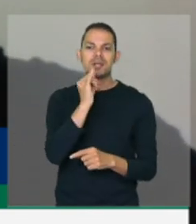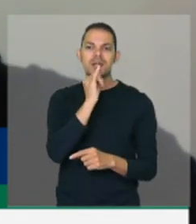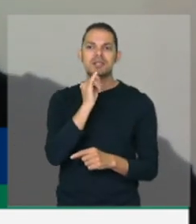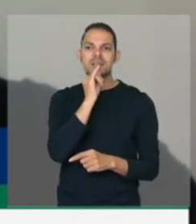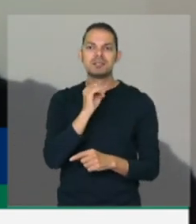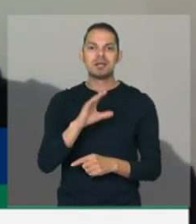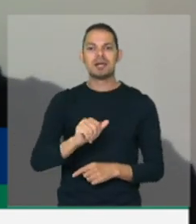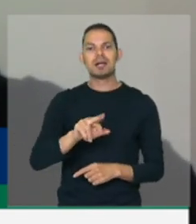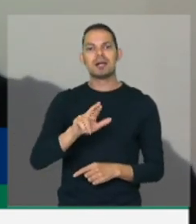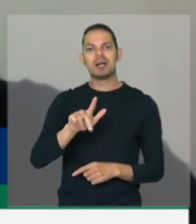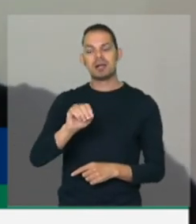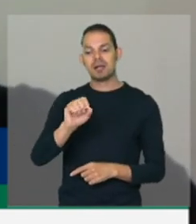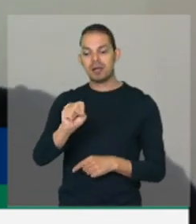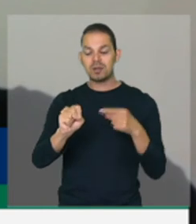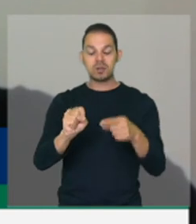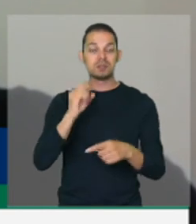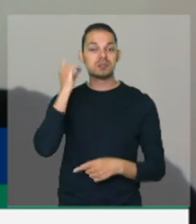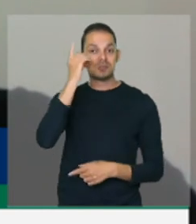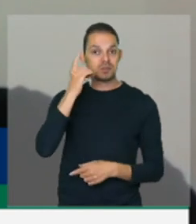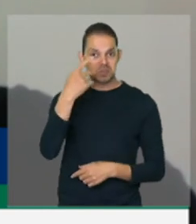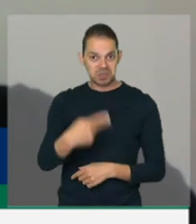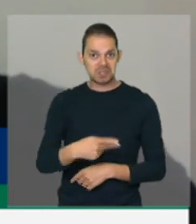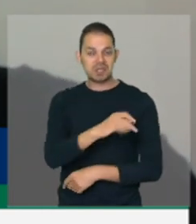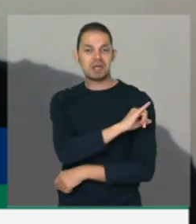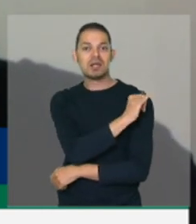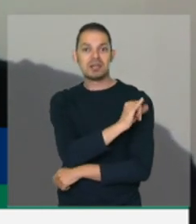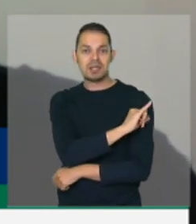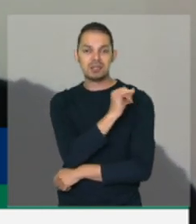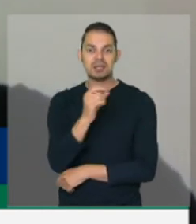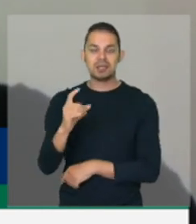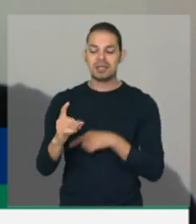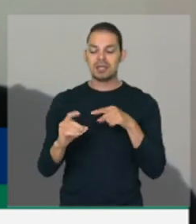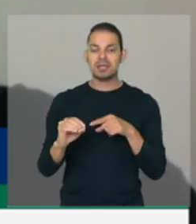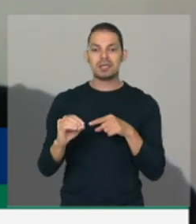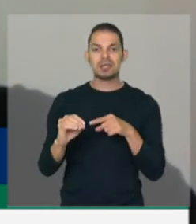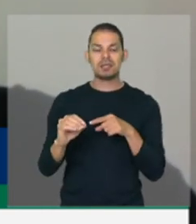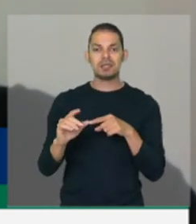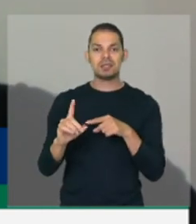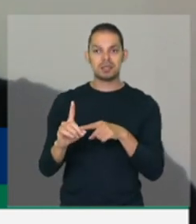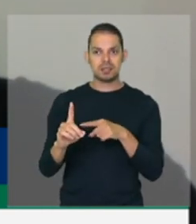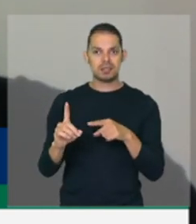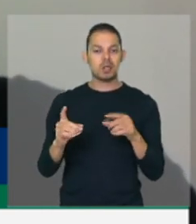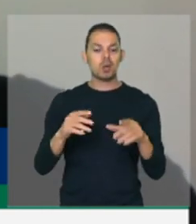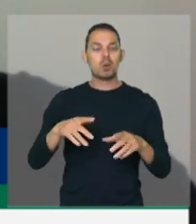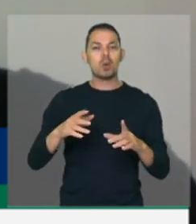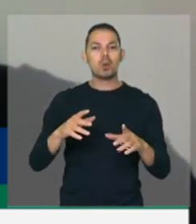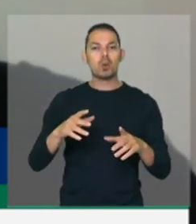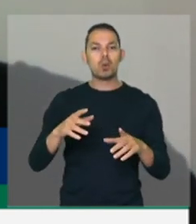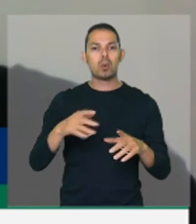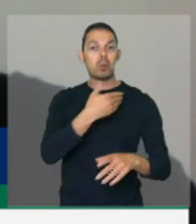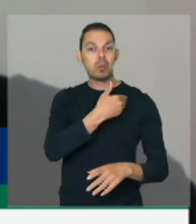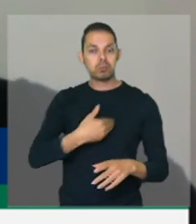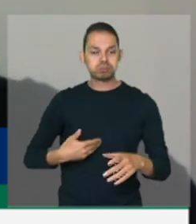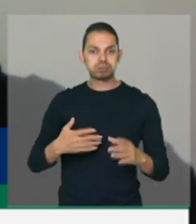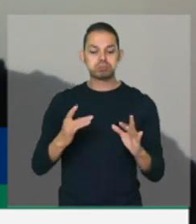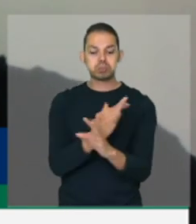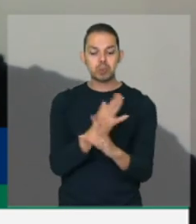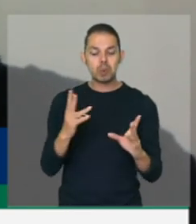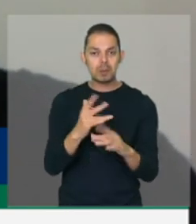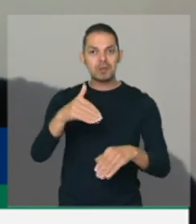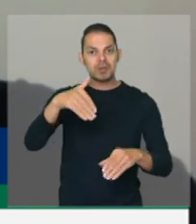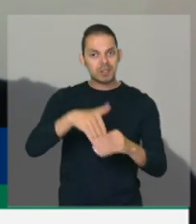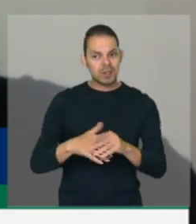Carlos Jordi, deputado federal pelo Rio, que divide o meu público eleitoral. Caminho com ele, fiz campanha ao lado dele, bem como